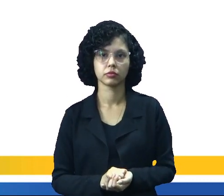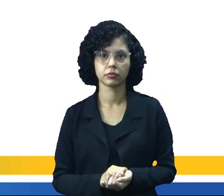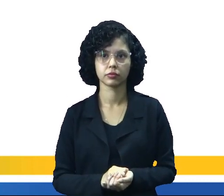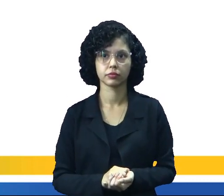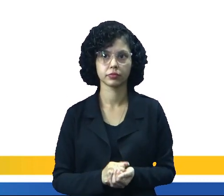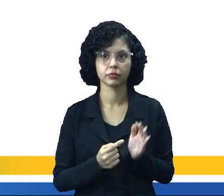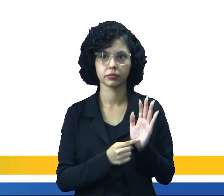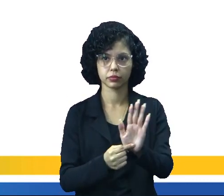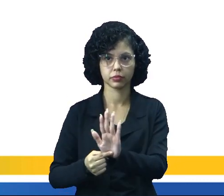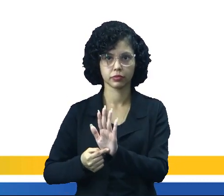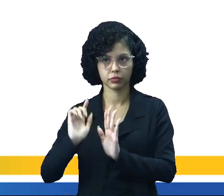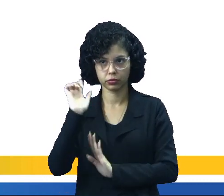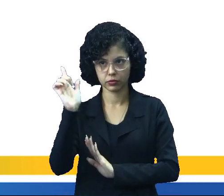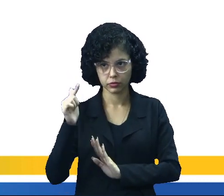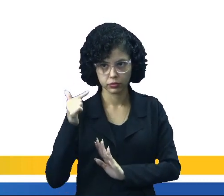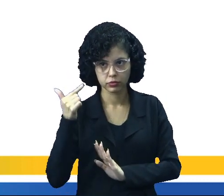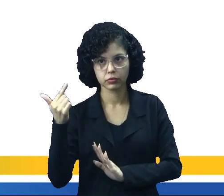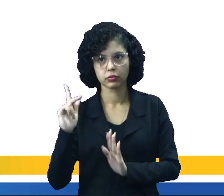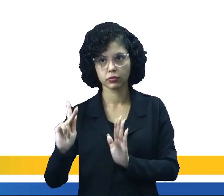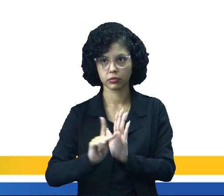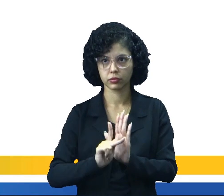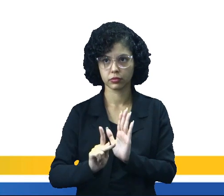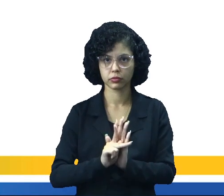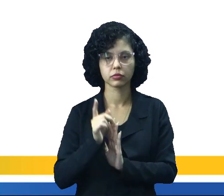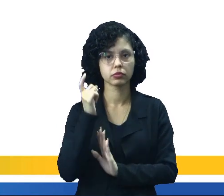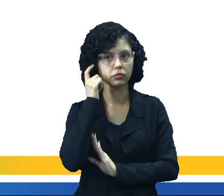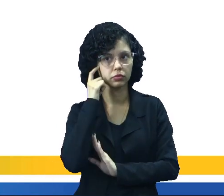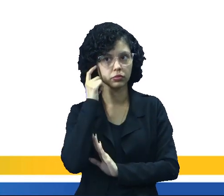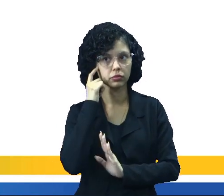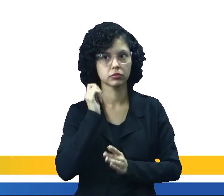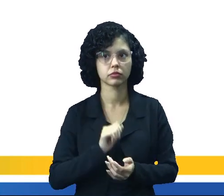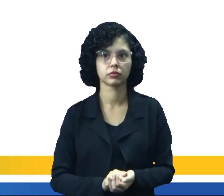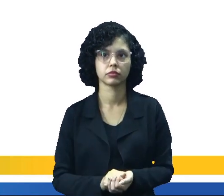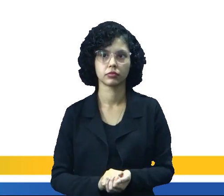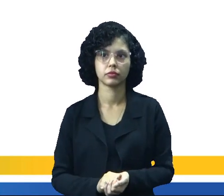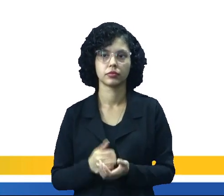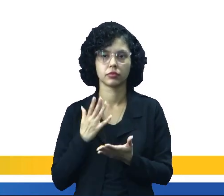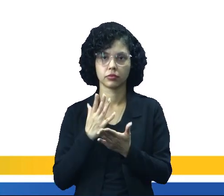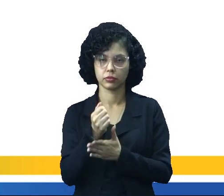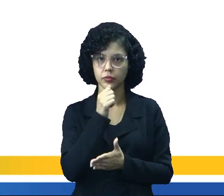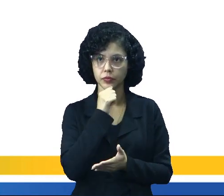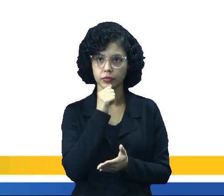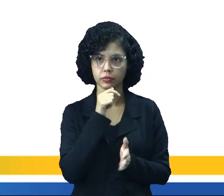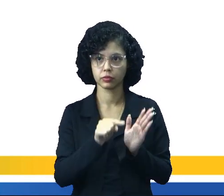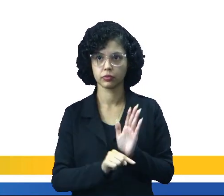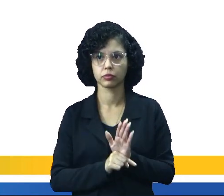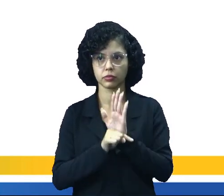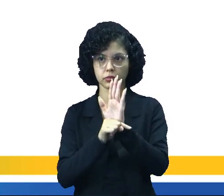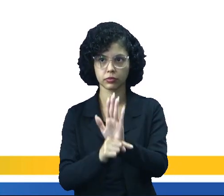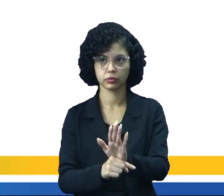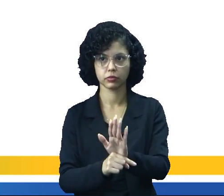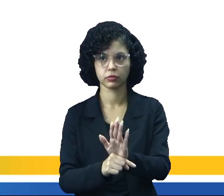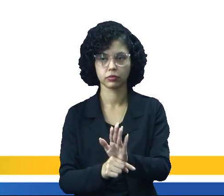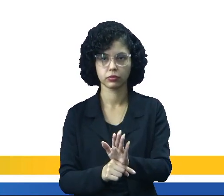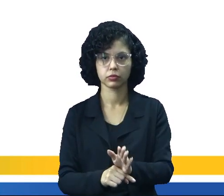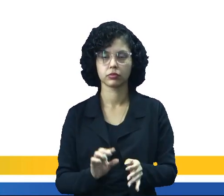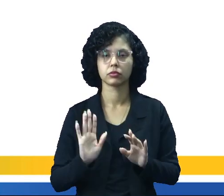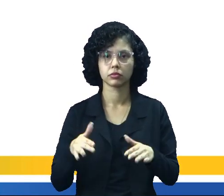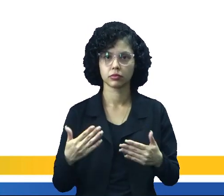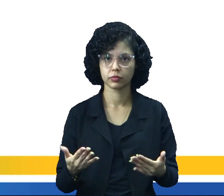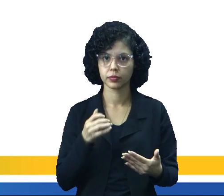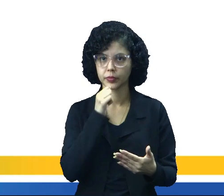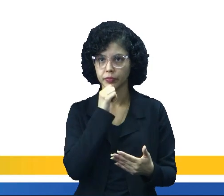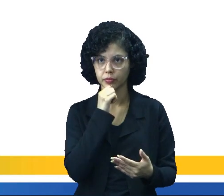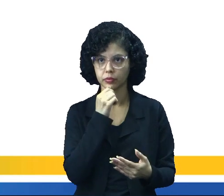outras representações do seu próprio pensamento. Essa vertente buscou apresentar um novo estilo de arte em que as formas,